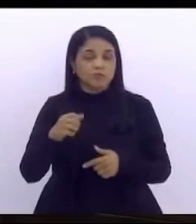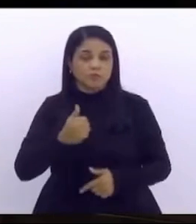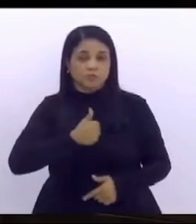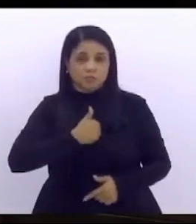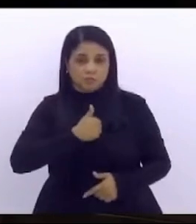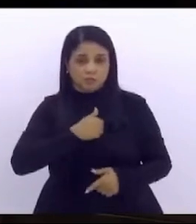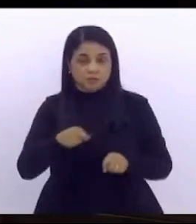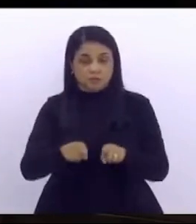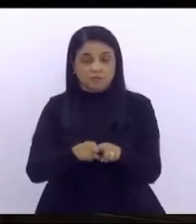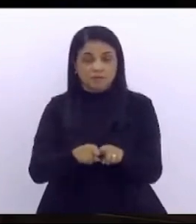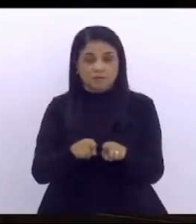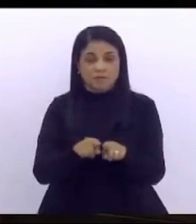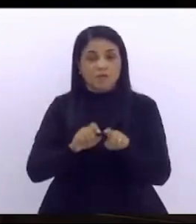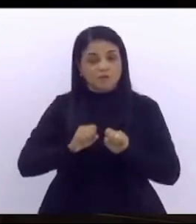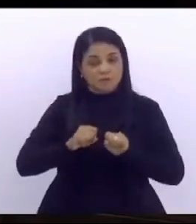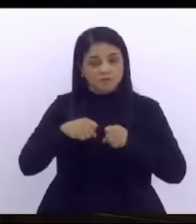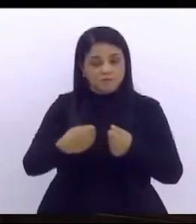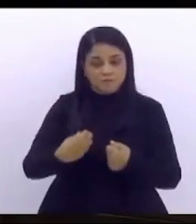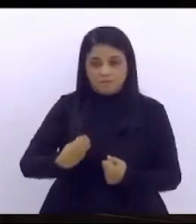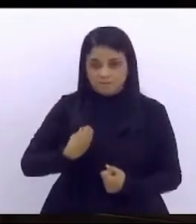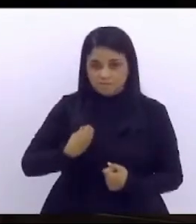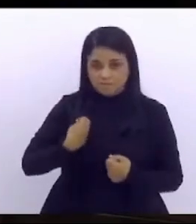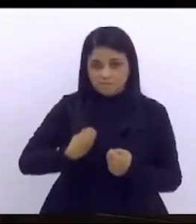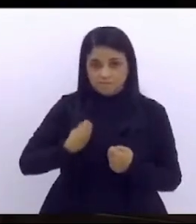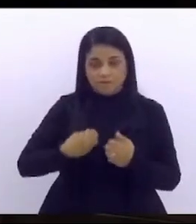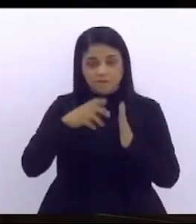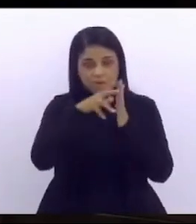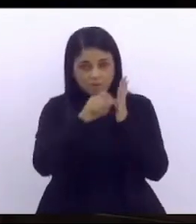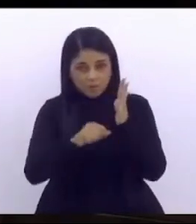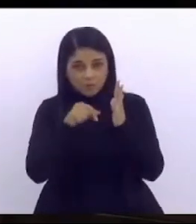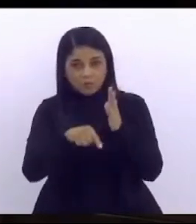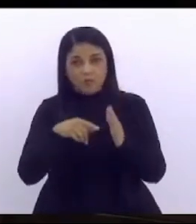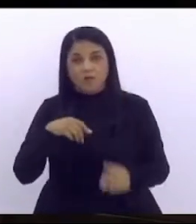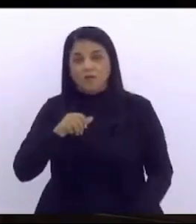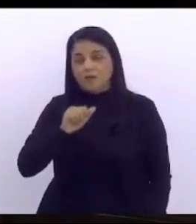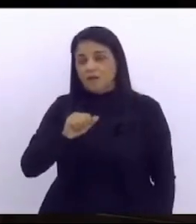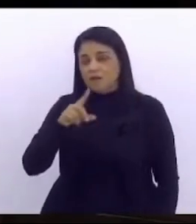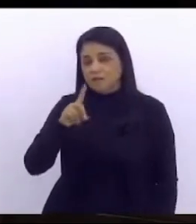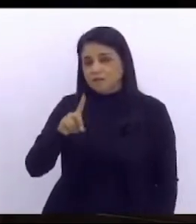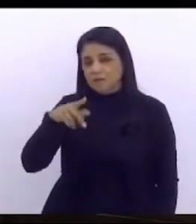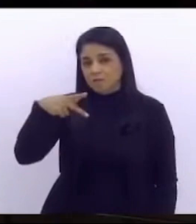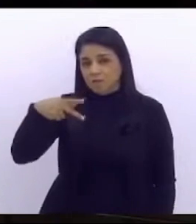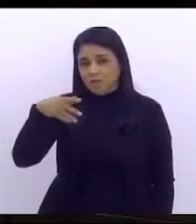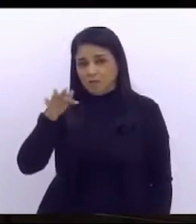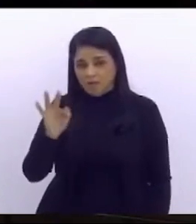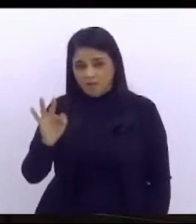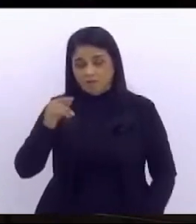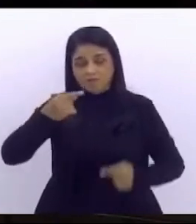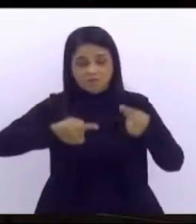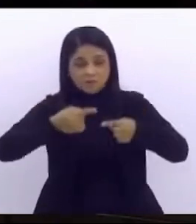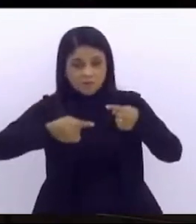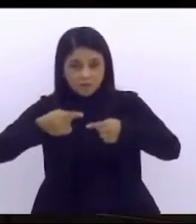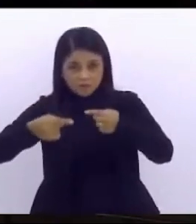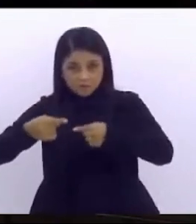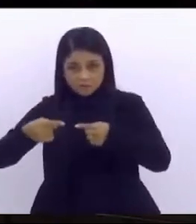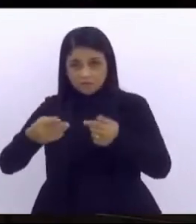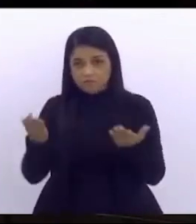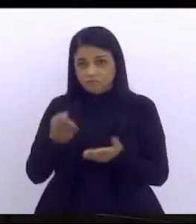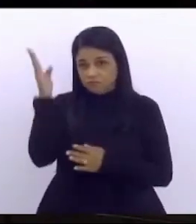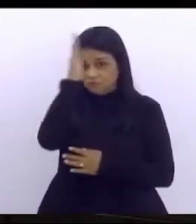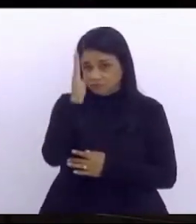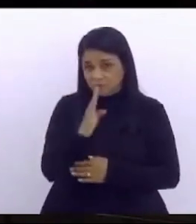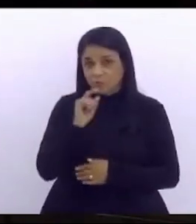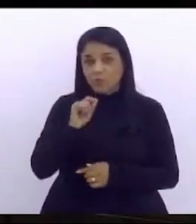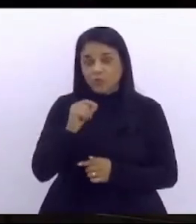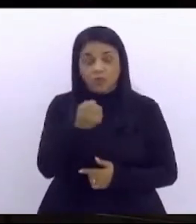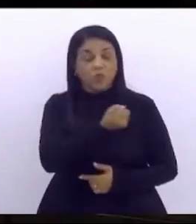defesa do direito ao aborto possui, e que está bem claro na DPF 442 e no debate jurídico hoje no Brasil, é a